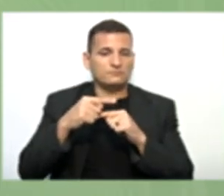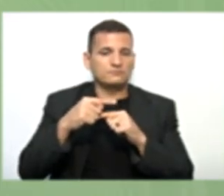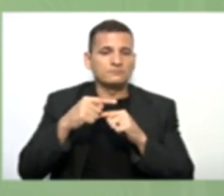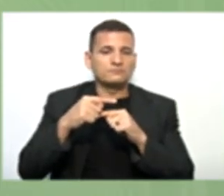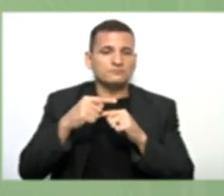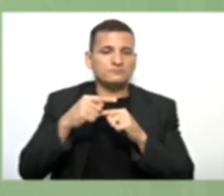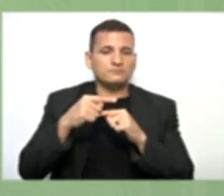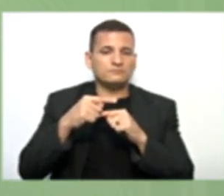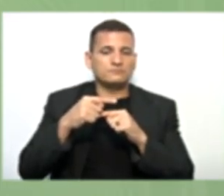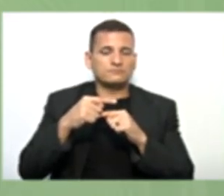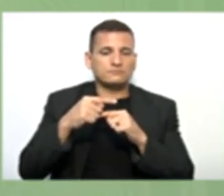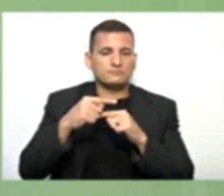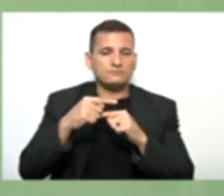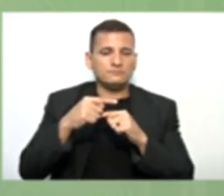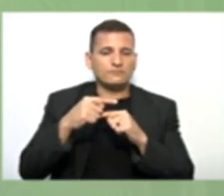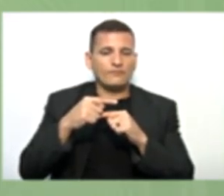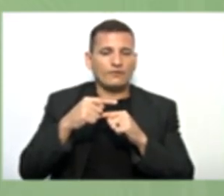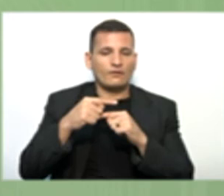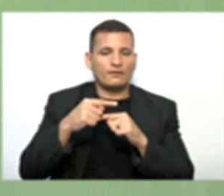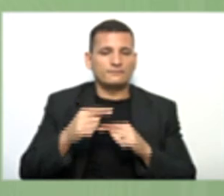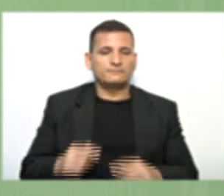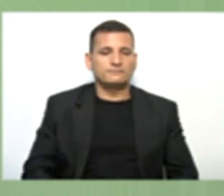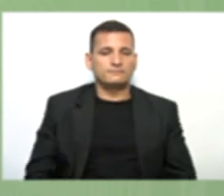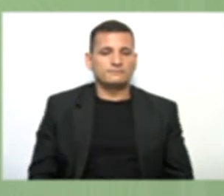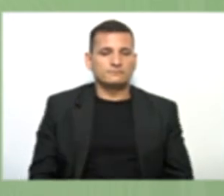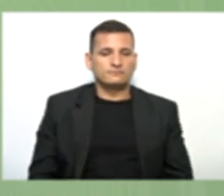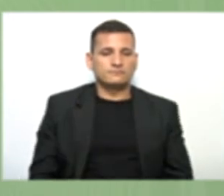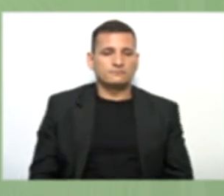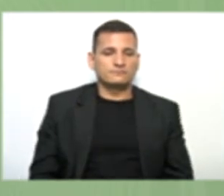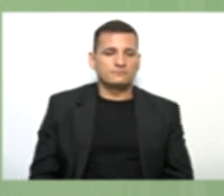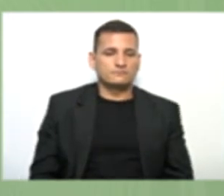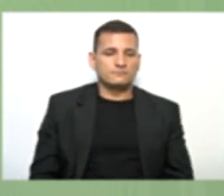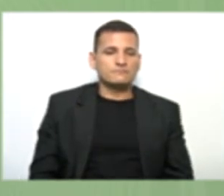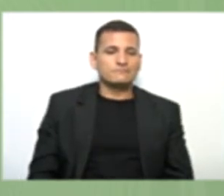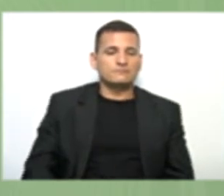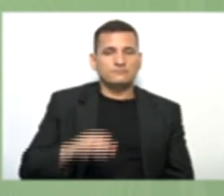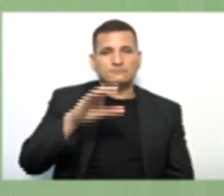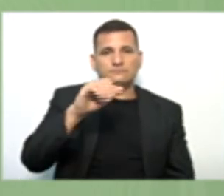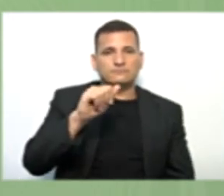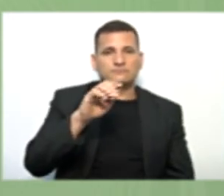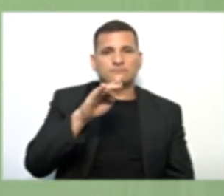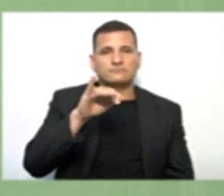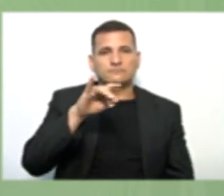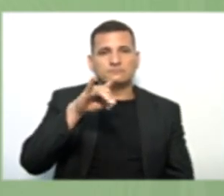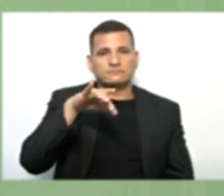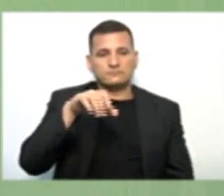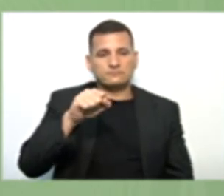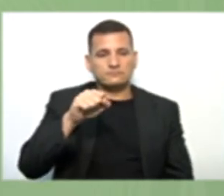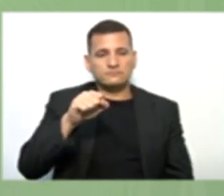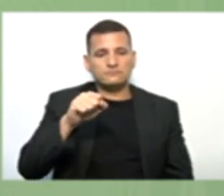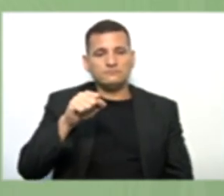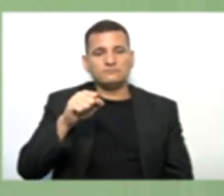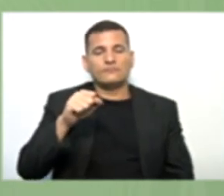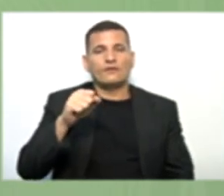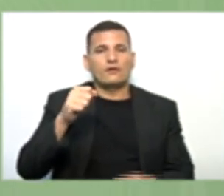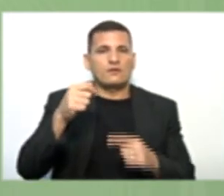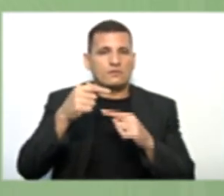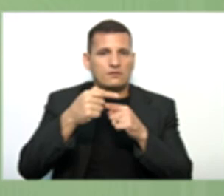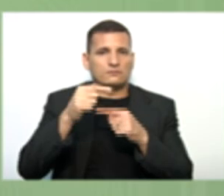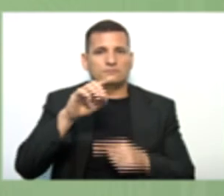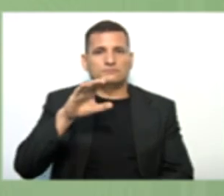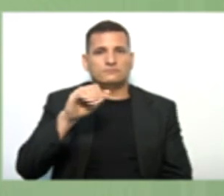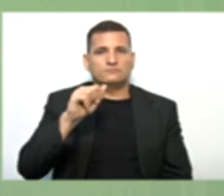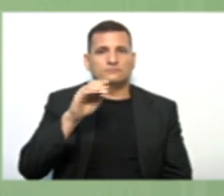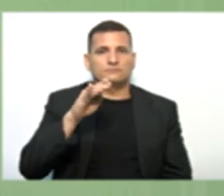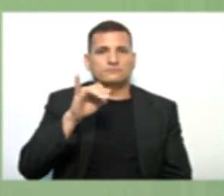um atalho para a seguinte expressão, que é essa daqui, ó. Cabides igual a cabides mais 1. Significa que eu quero que cabides